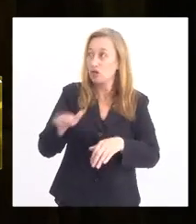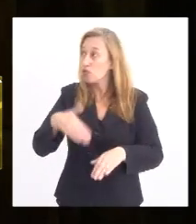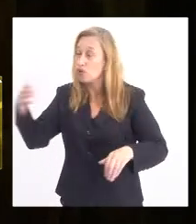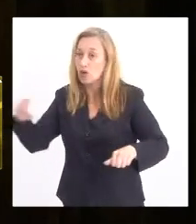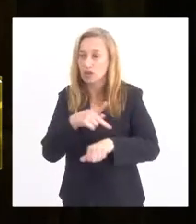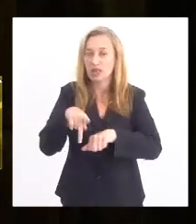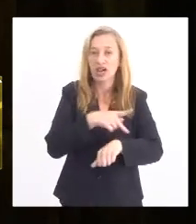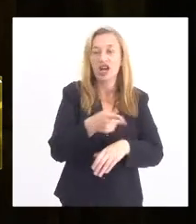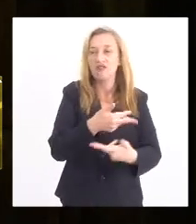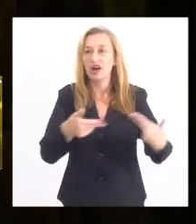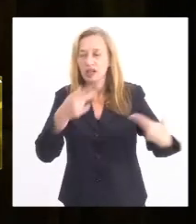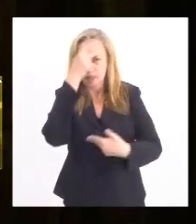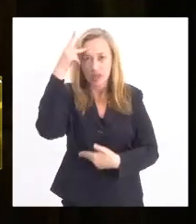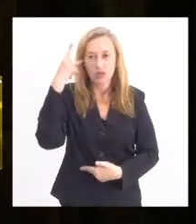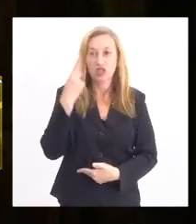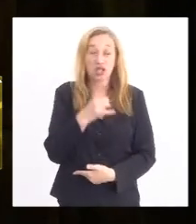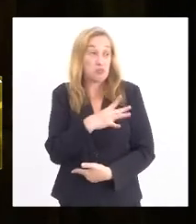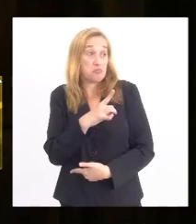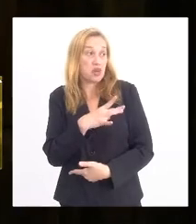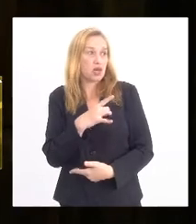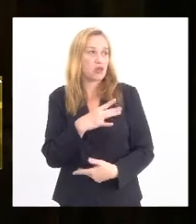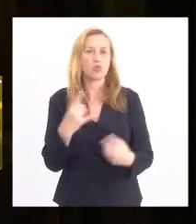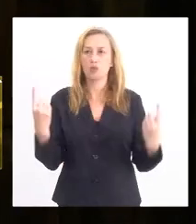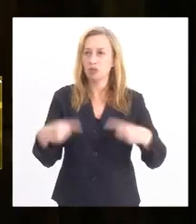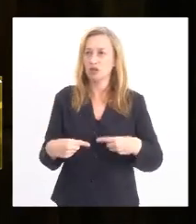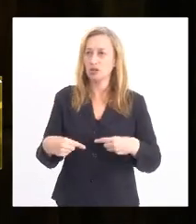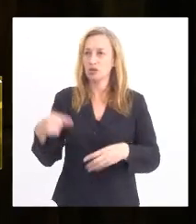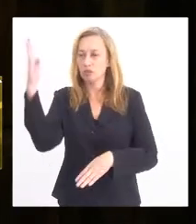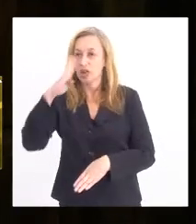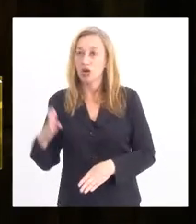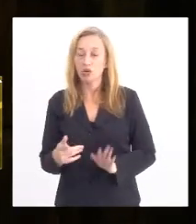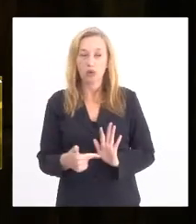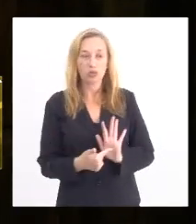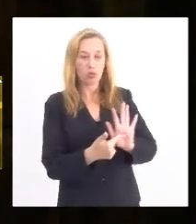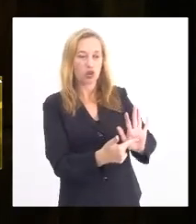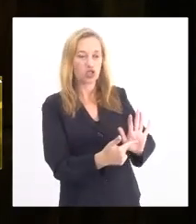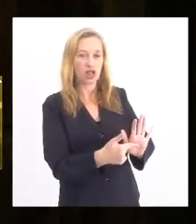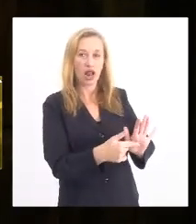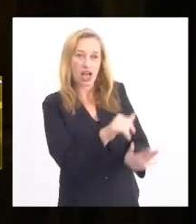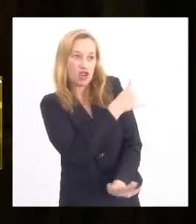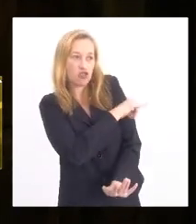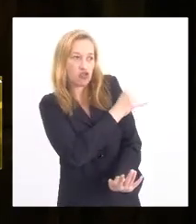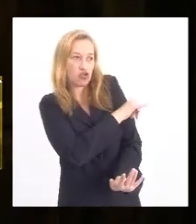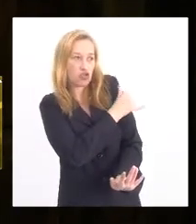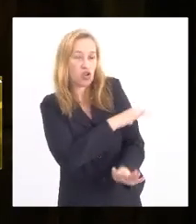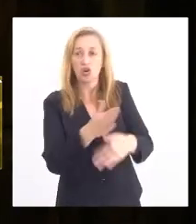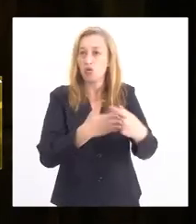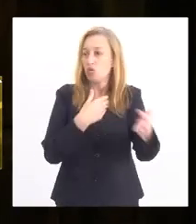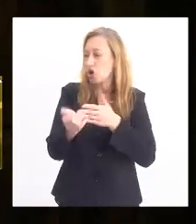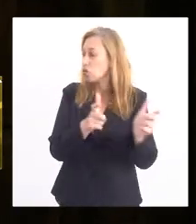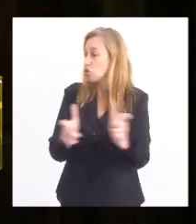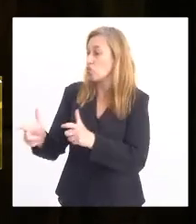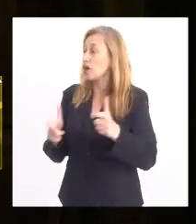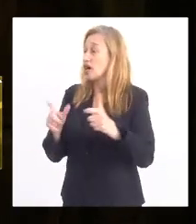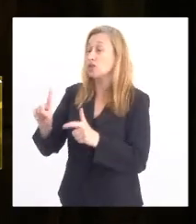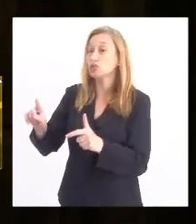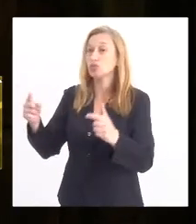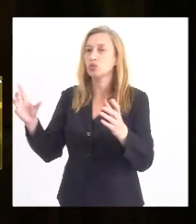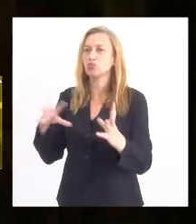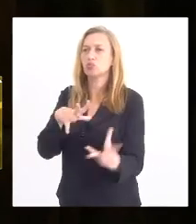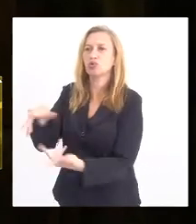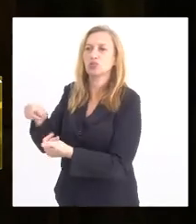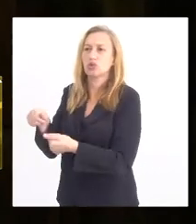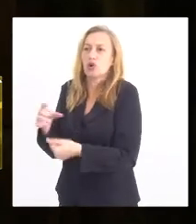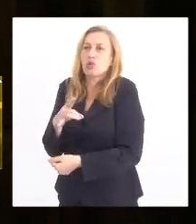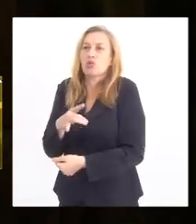muita gente tem medo de concorrer com o Brasil quando a gente bota um cartaz do Rio de Janeiro e um cartaz de qualquer outro lugar do mundo a lâmpada é